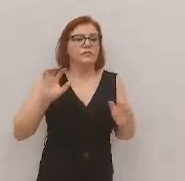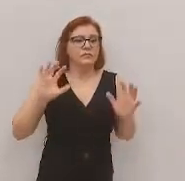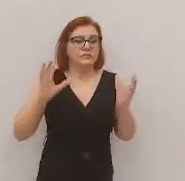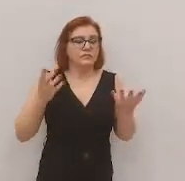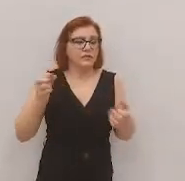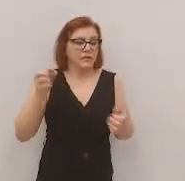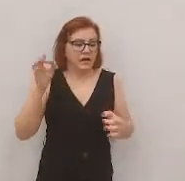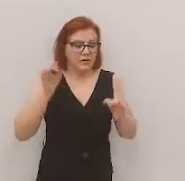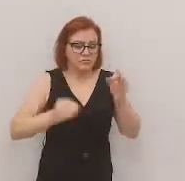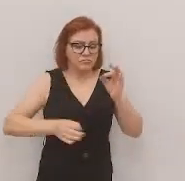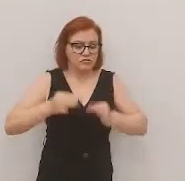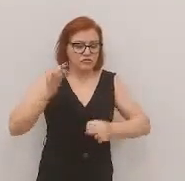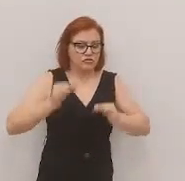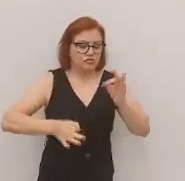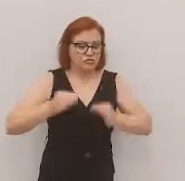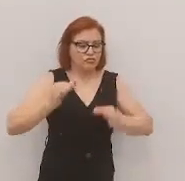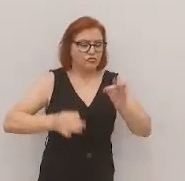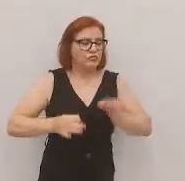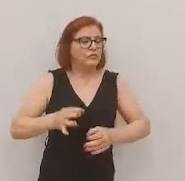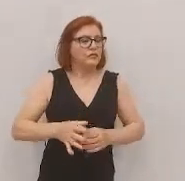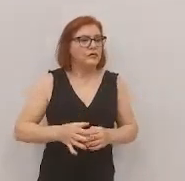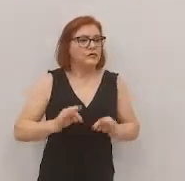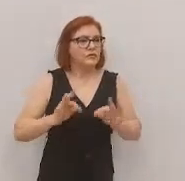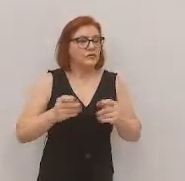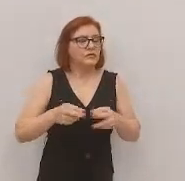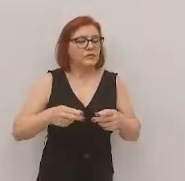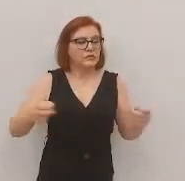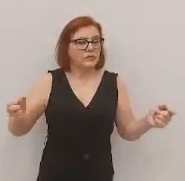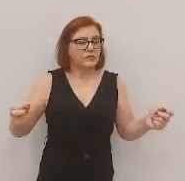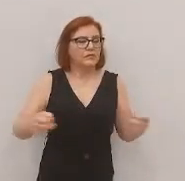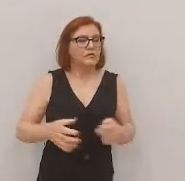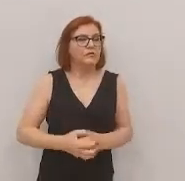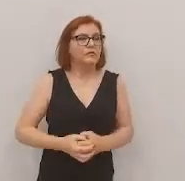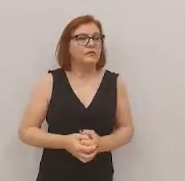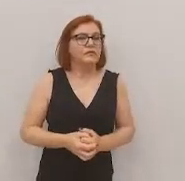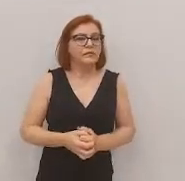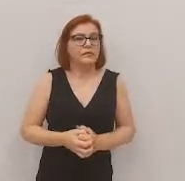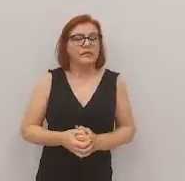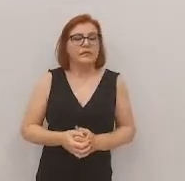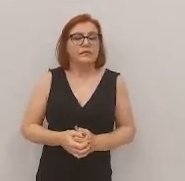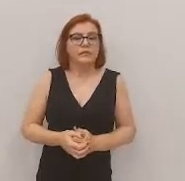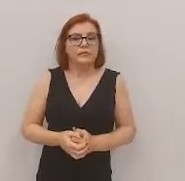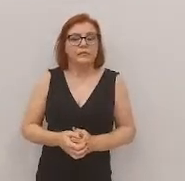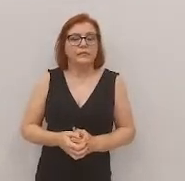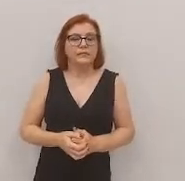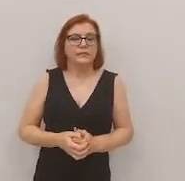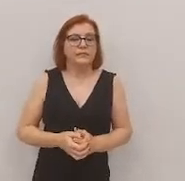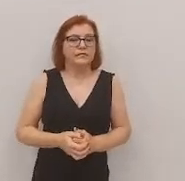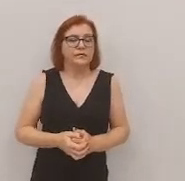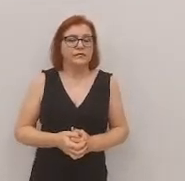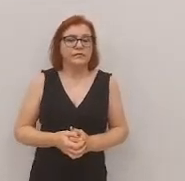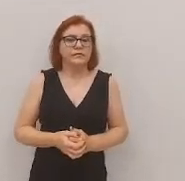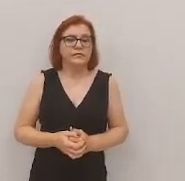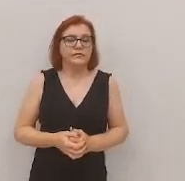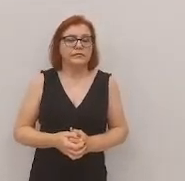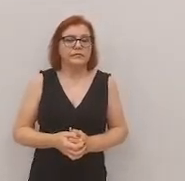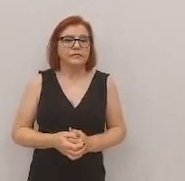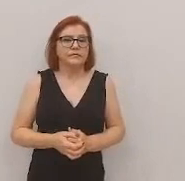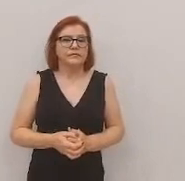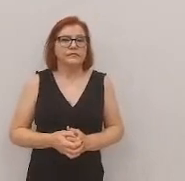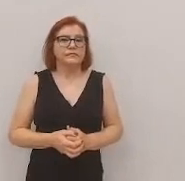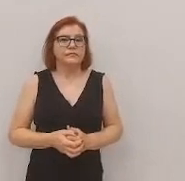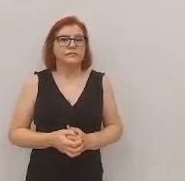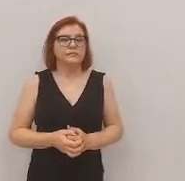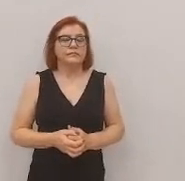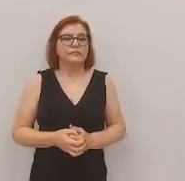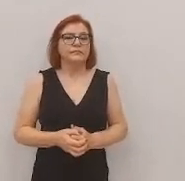Essa serpente aí, e jogá-la no lago de fogo. Ó Senhor Jesus. Mas, na verdade, irmãos,